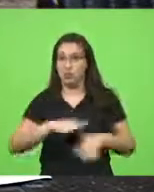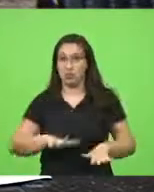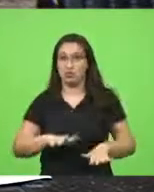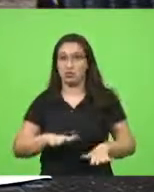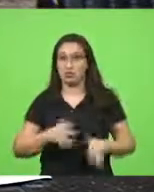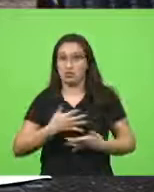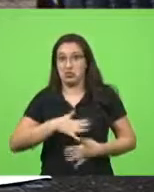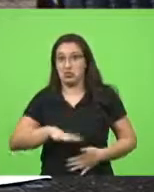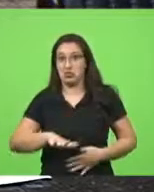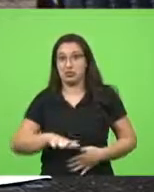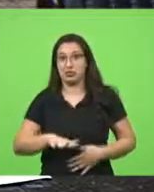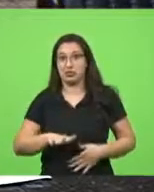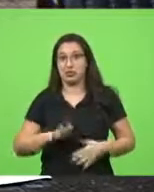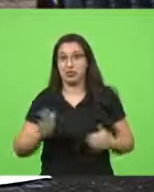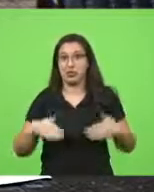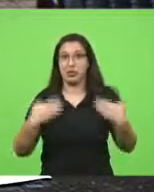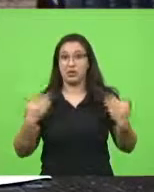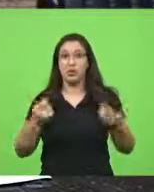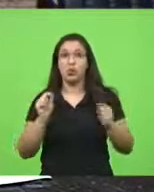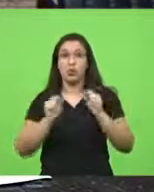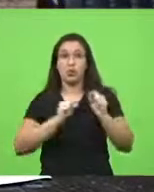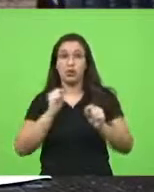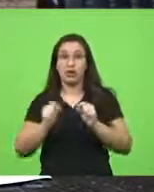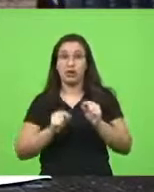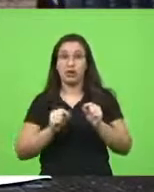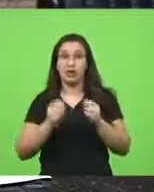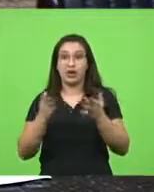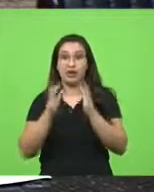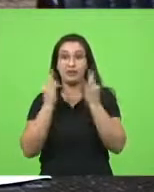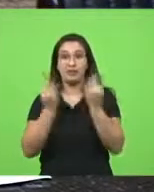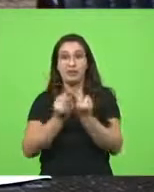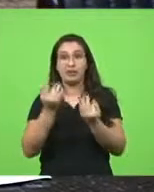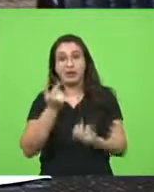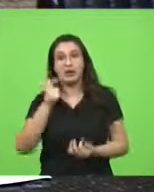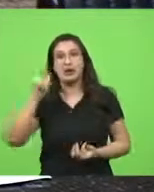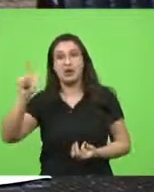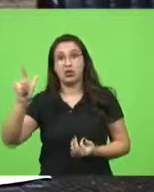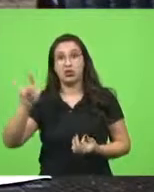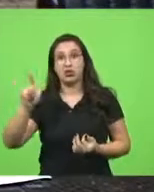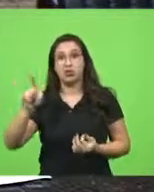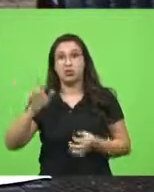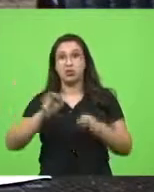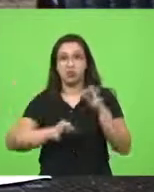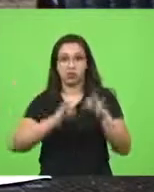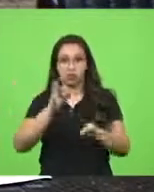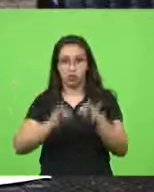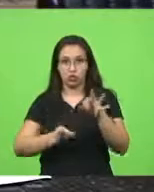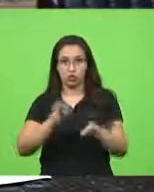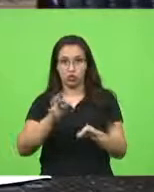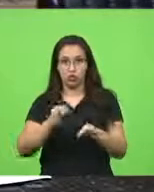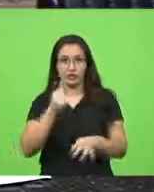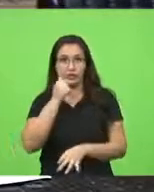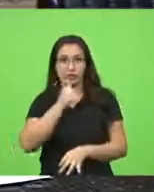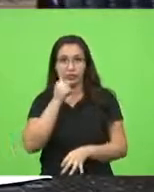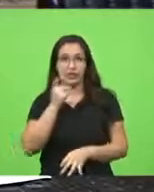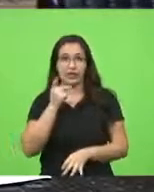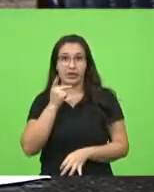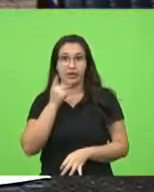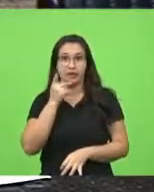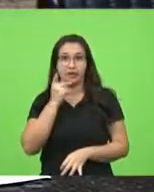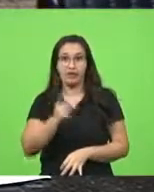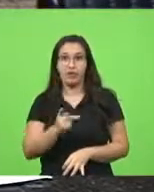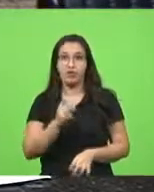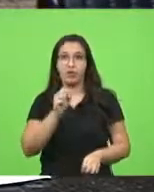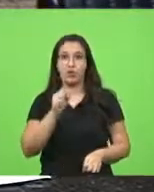por mais uma família agora, de Santo Amaro da Imperatriz, que a juíza deu 10 dias para eles pararem de